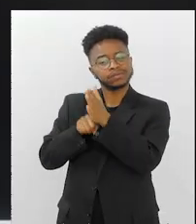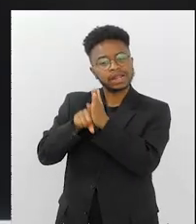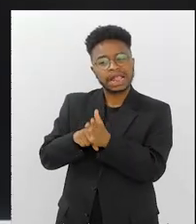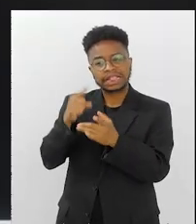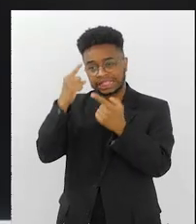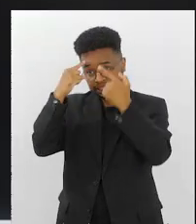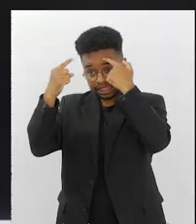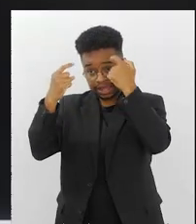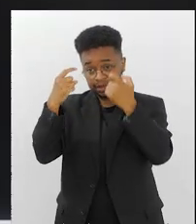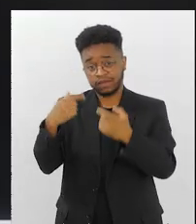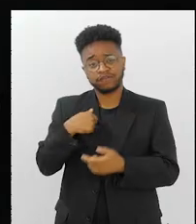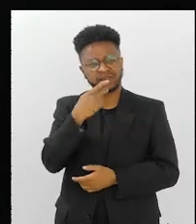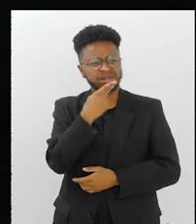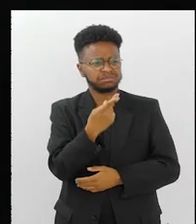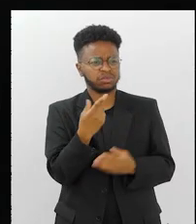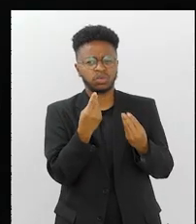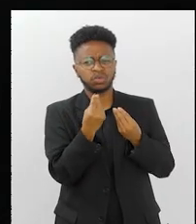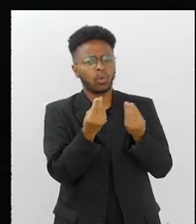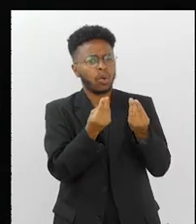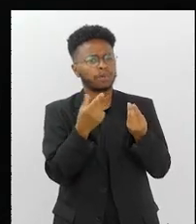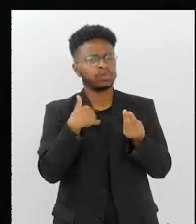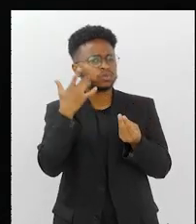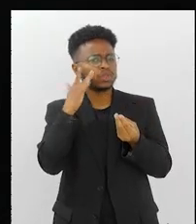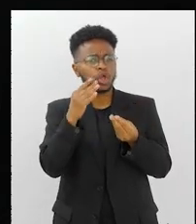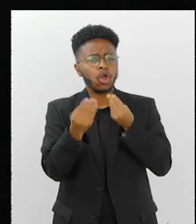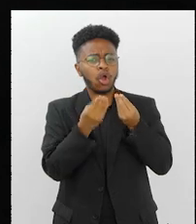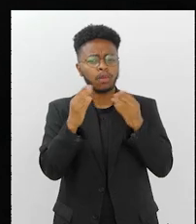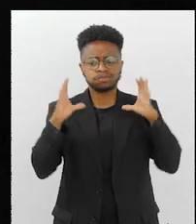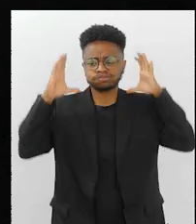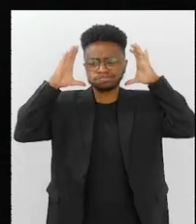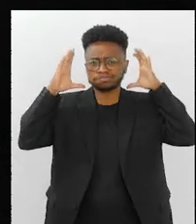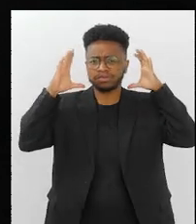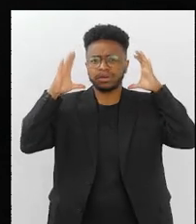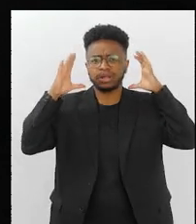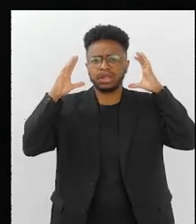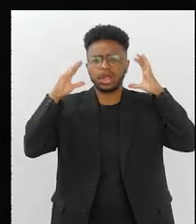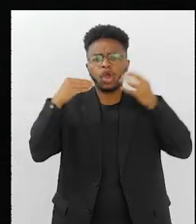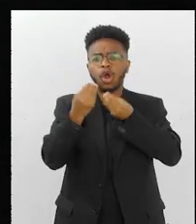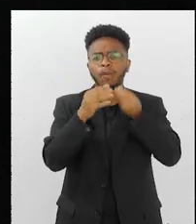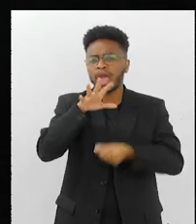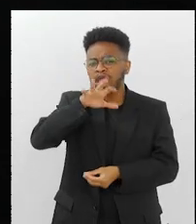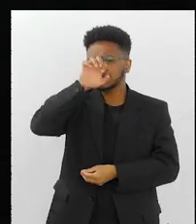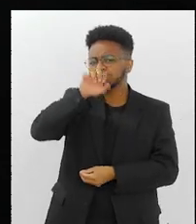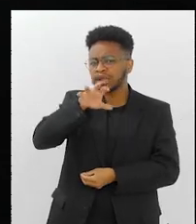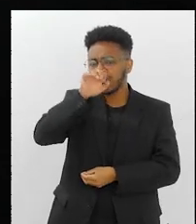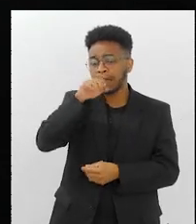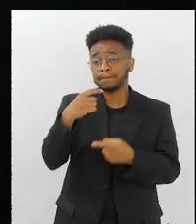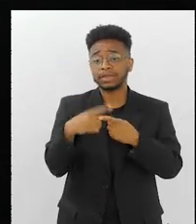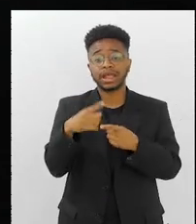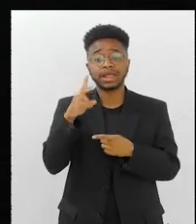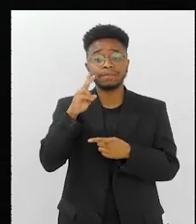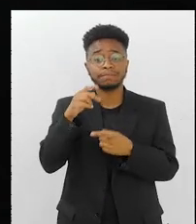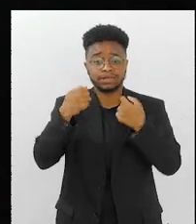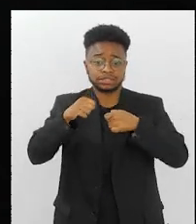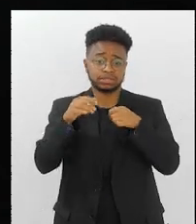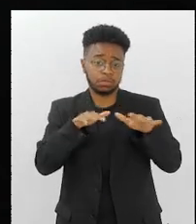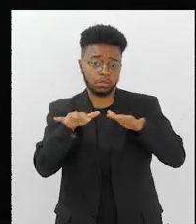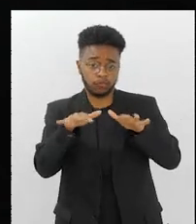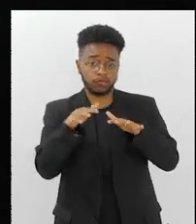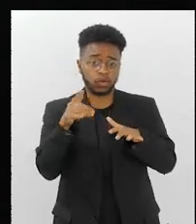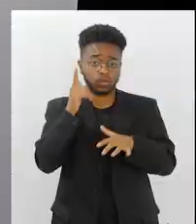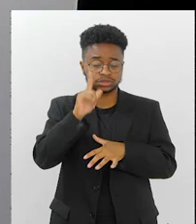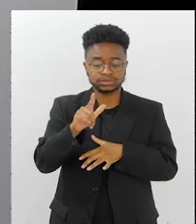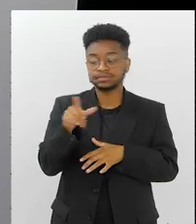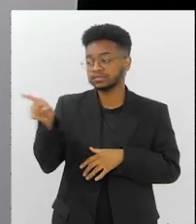caçar uma ideia porque eu falei não tem não sei como é que vai colocar um globo na cabeça dos balarinos como é que eles vão respirar porque o legal é ter o movimento